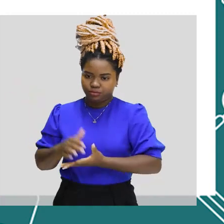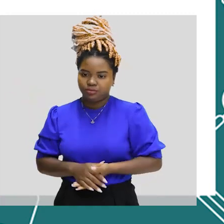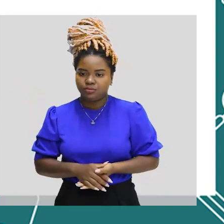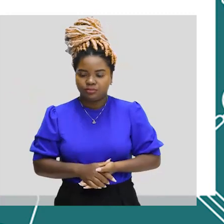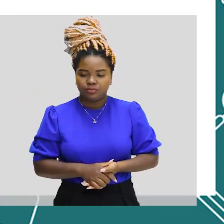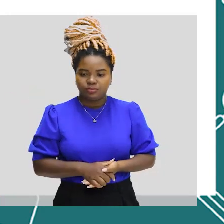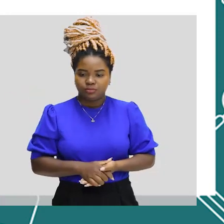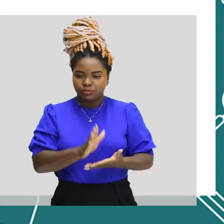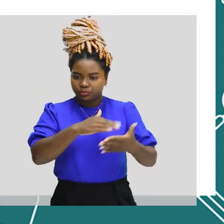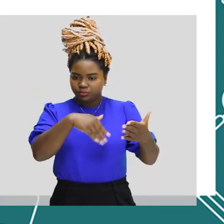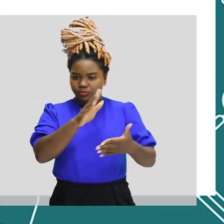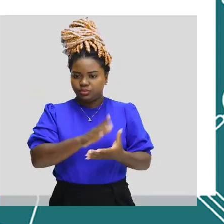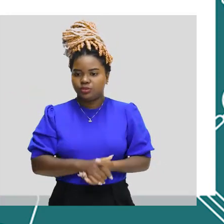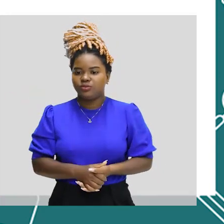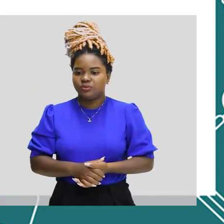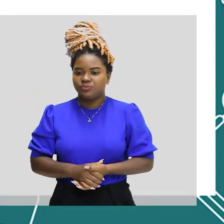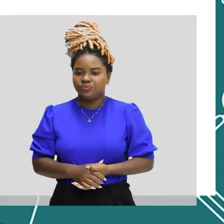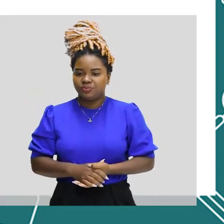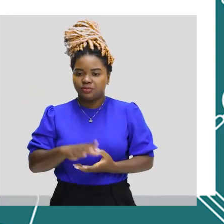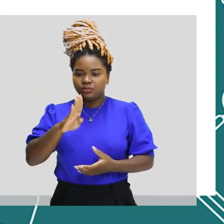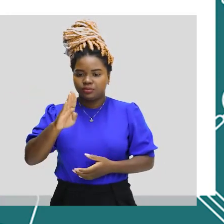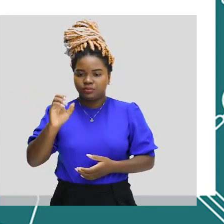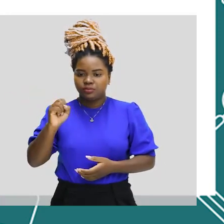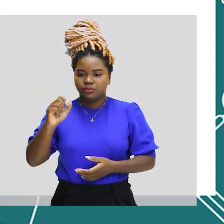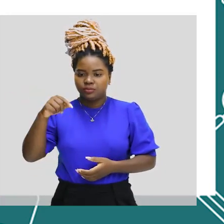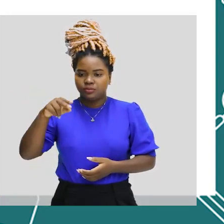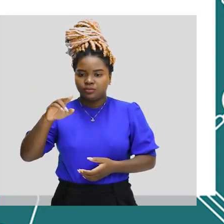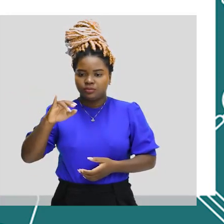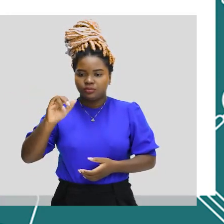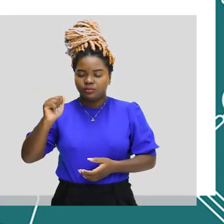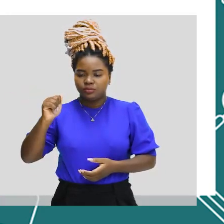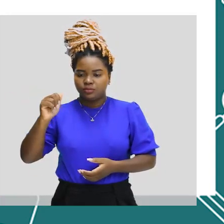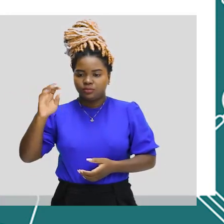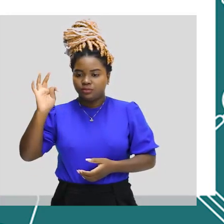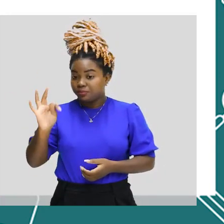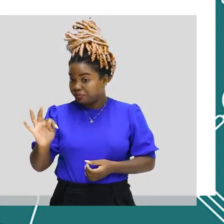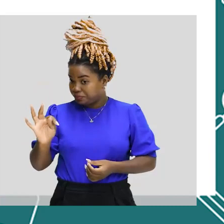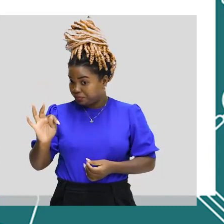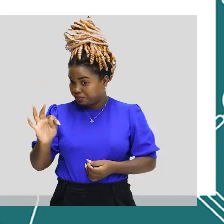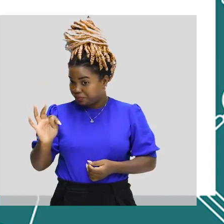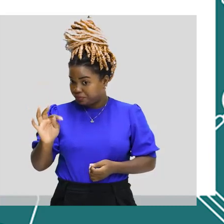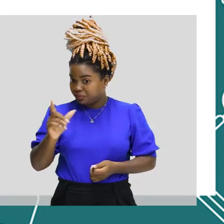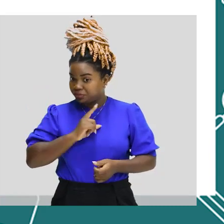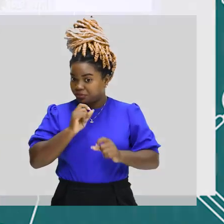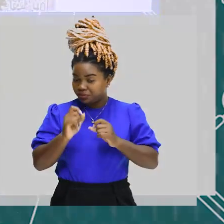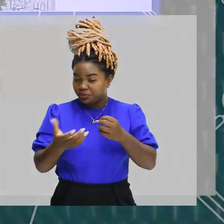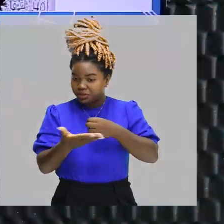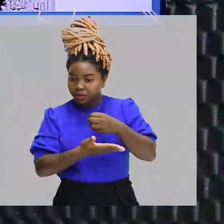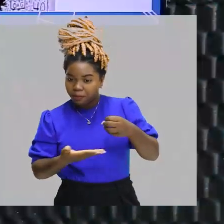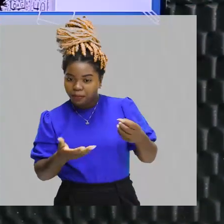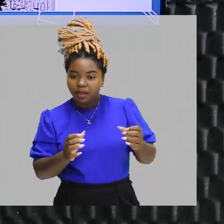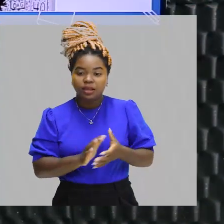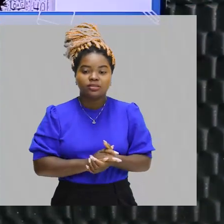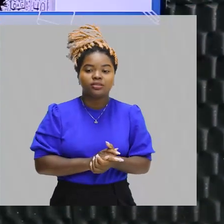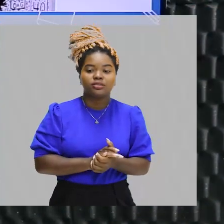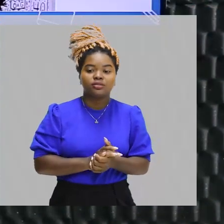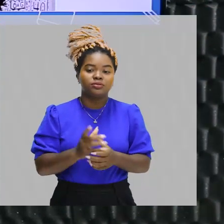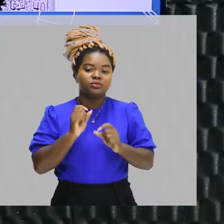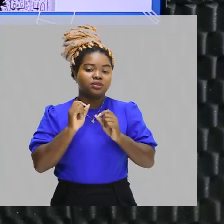Basquiat. O Basquiat é um artista da década de 80 que ele tem a base do que começa a